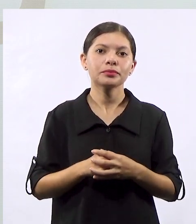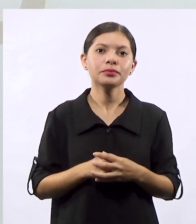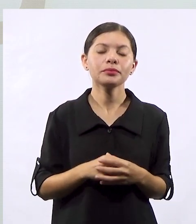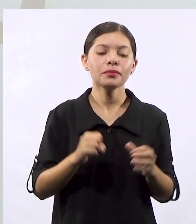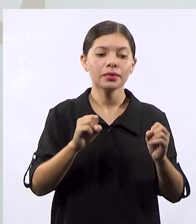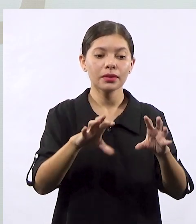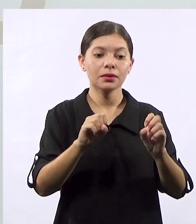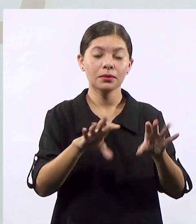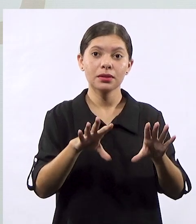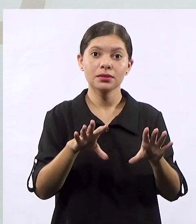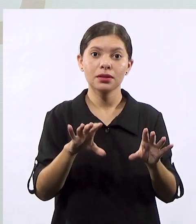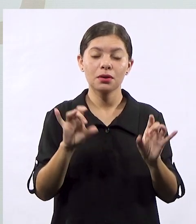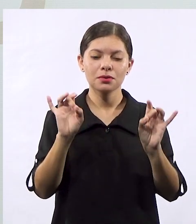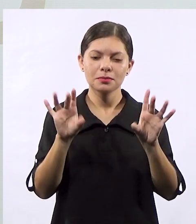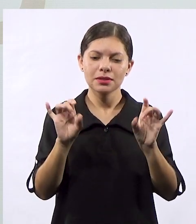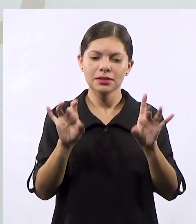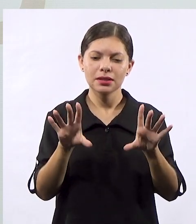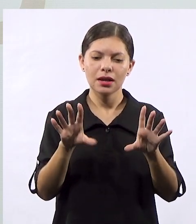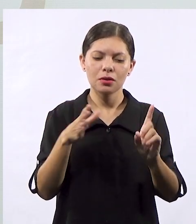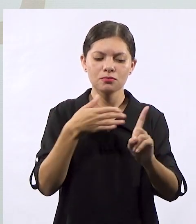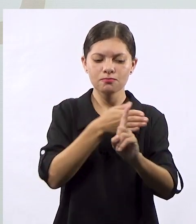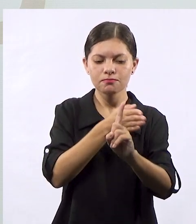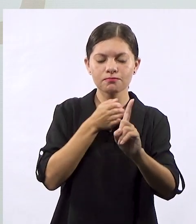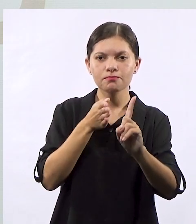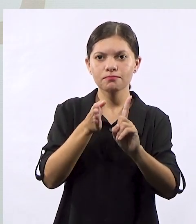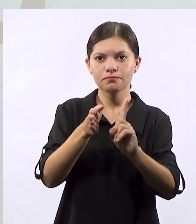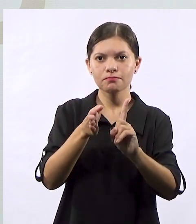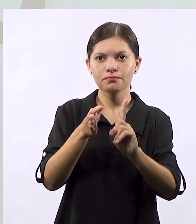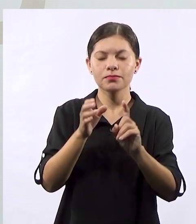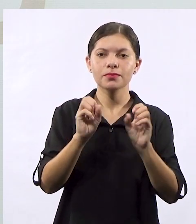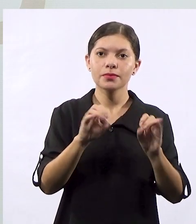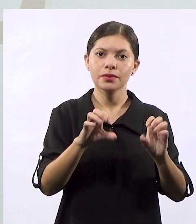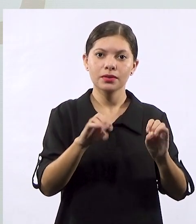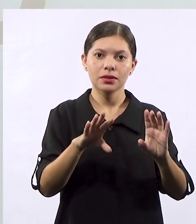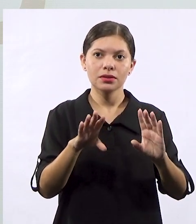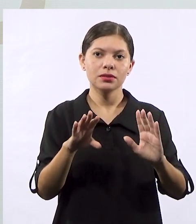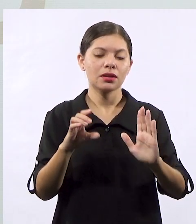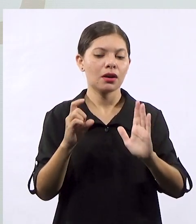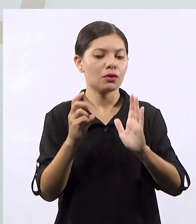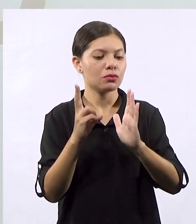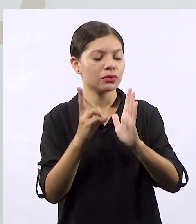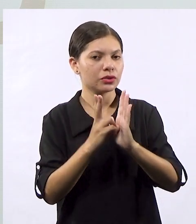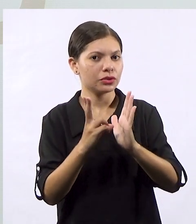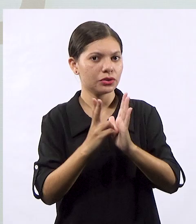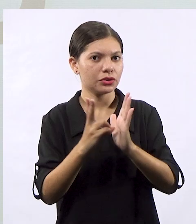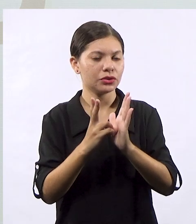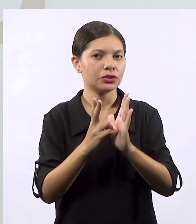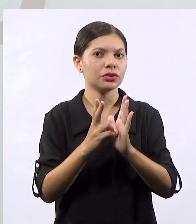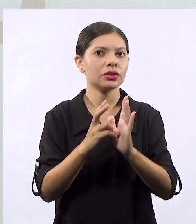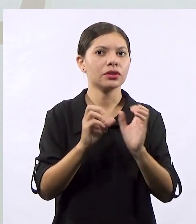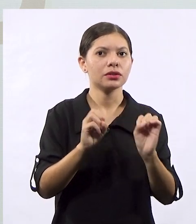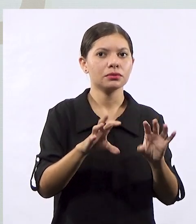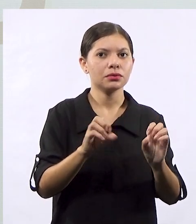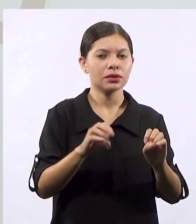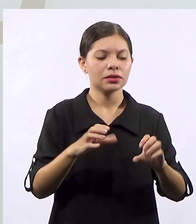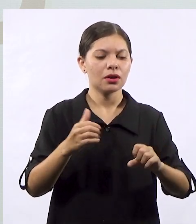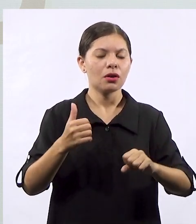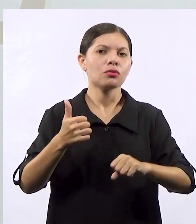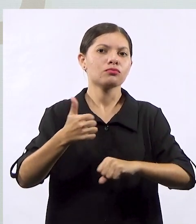a educação especial é uma modalidade, a educação indígena é outra modalidade, a educação quilombola, a